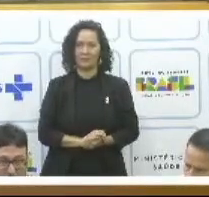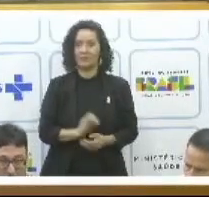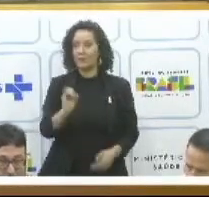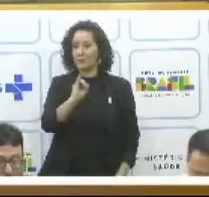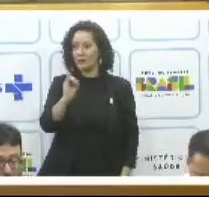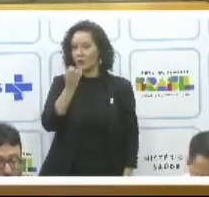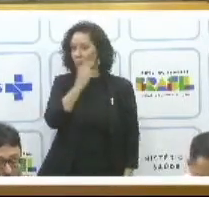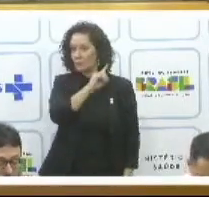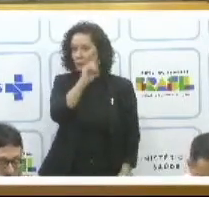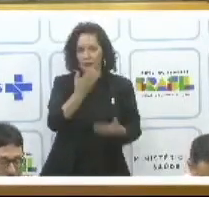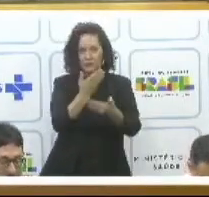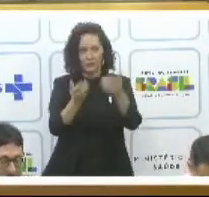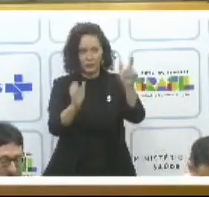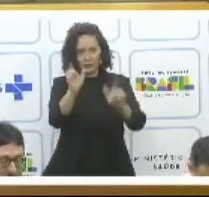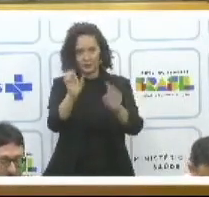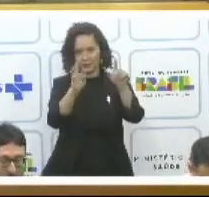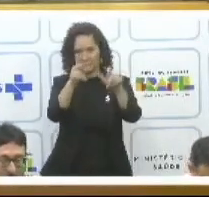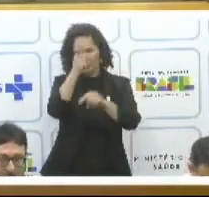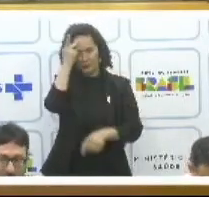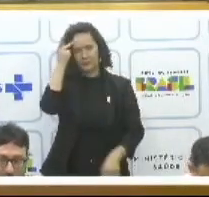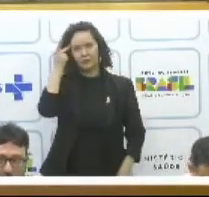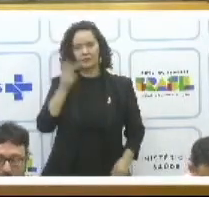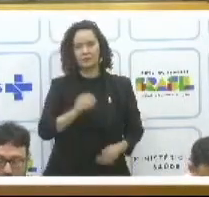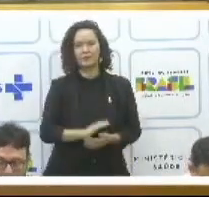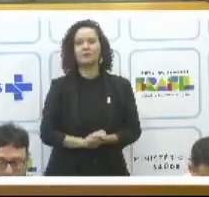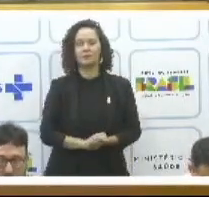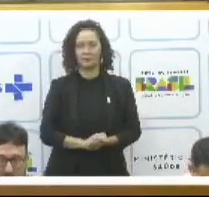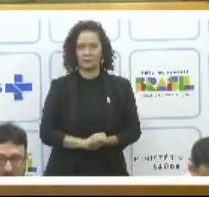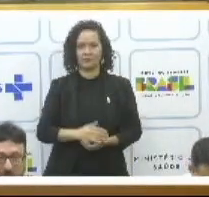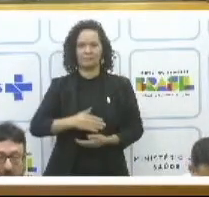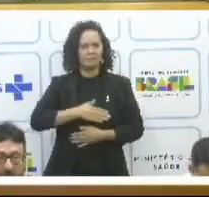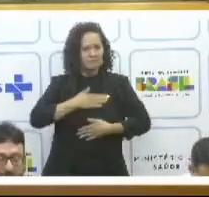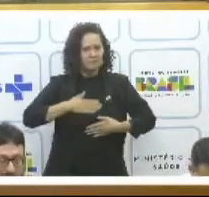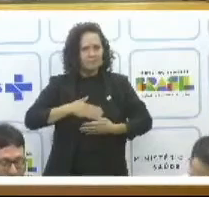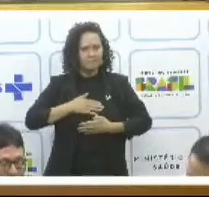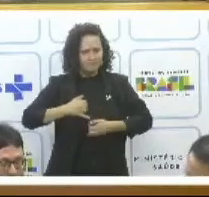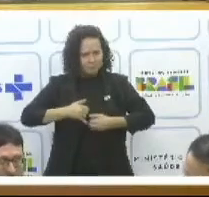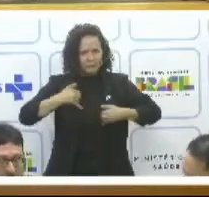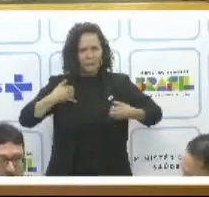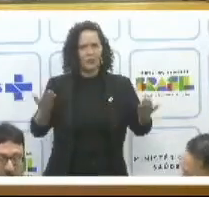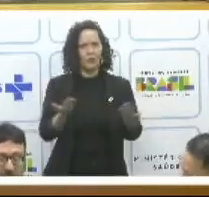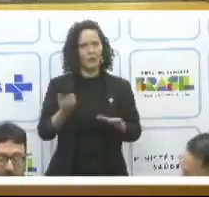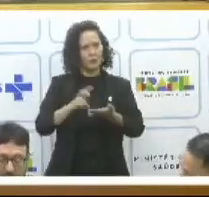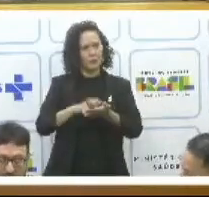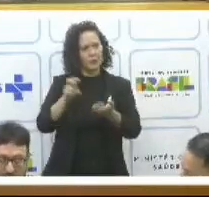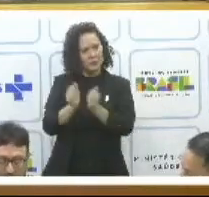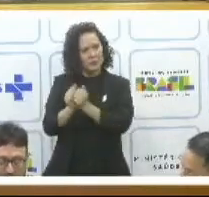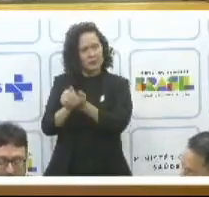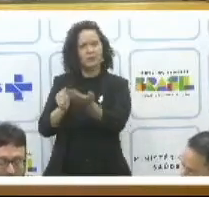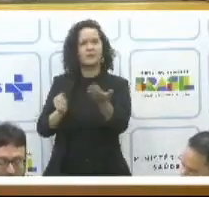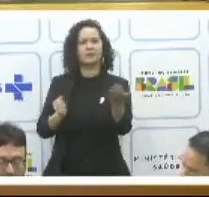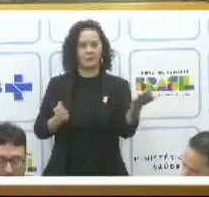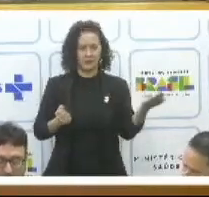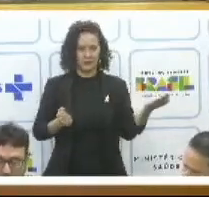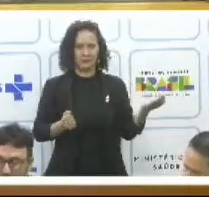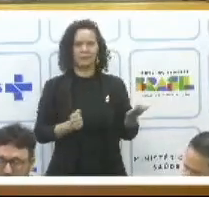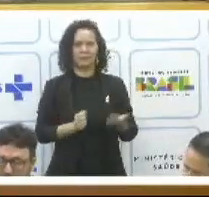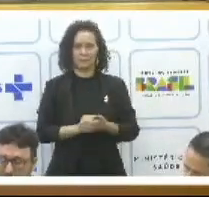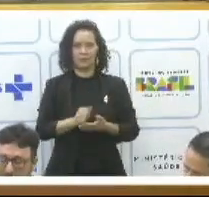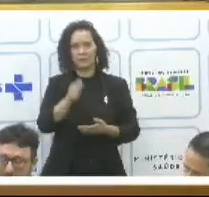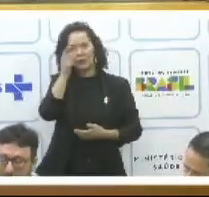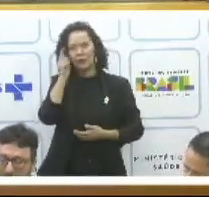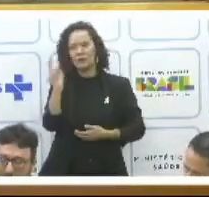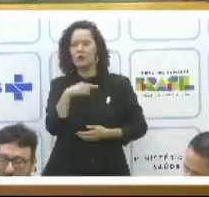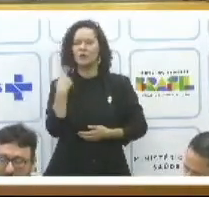Olá, bom dia a todos. É um prazer estar aqui, né, nessa manhã, né,